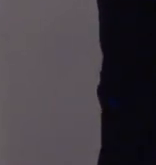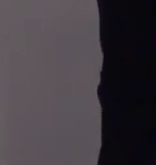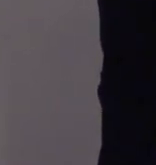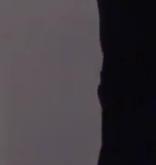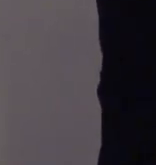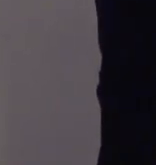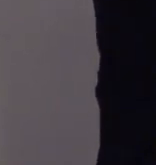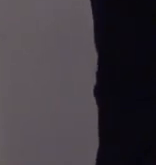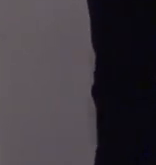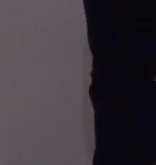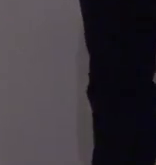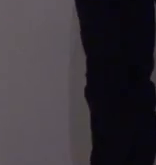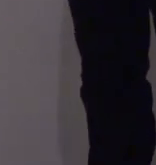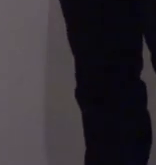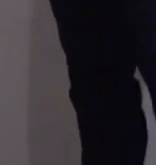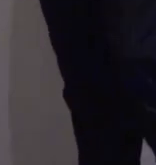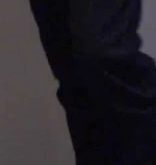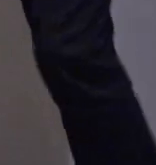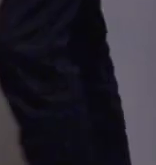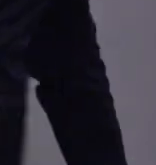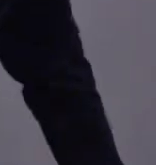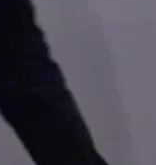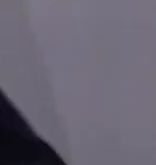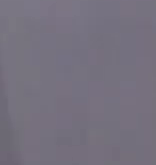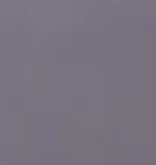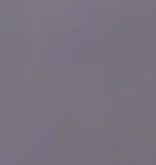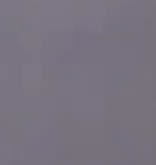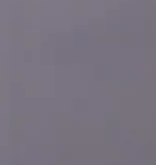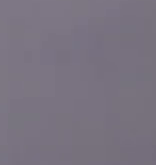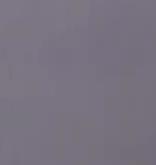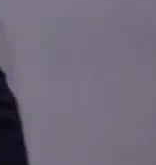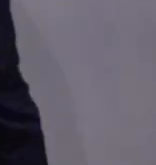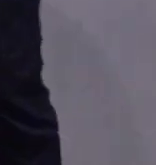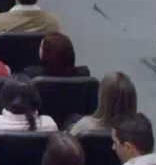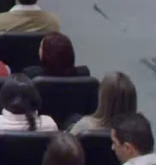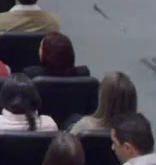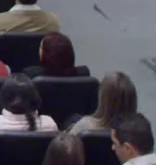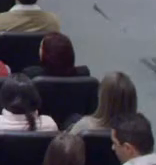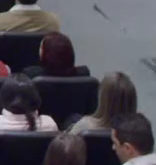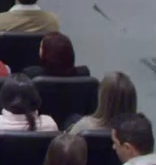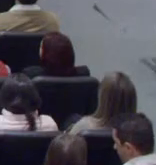Ratec Júnior, representando a Associação Catarinense dos Conselheiros Tutelares.